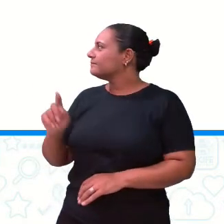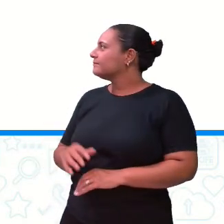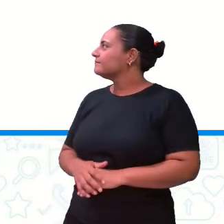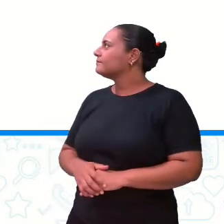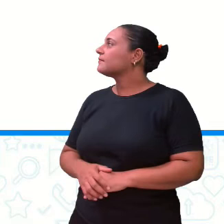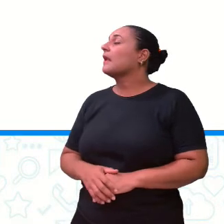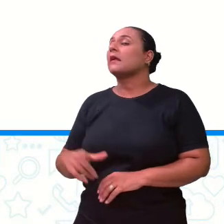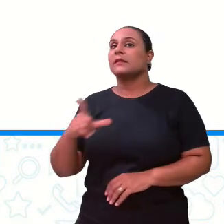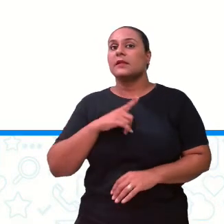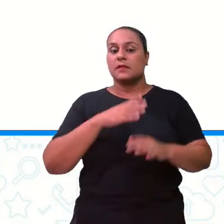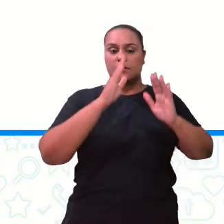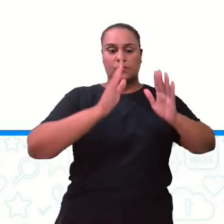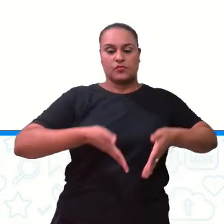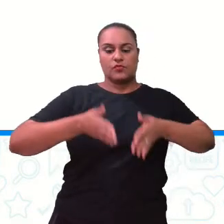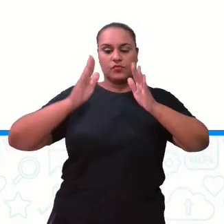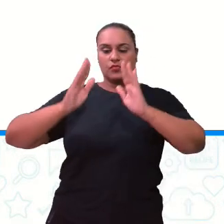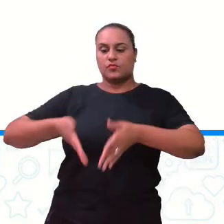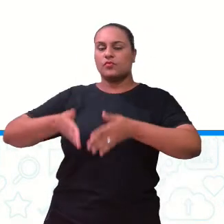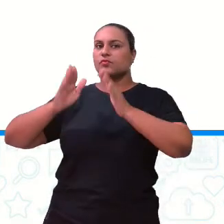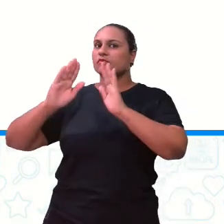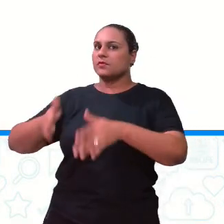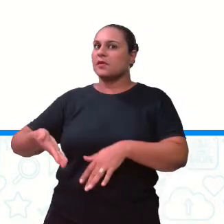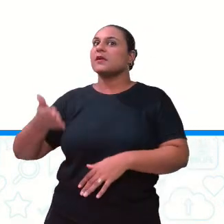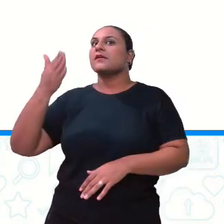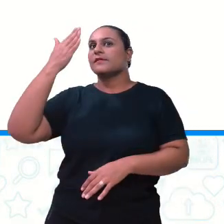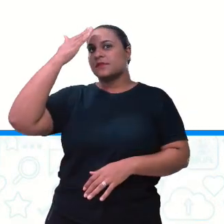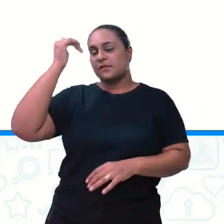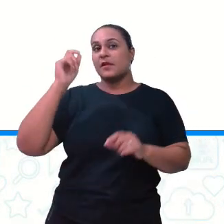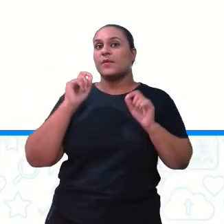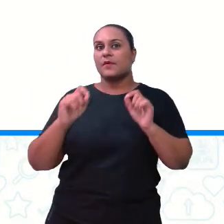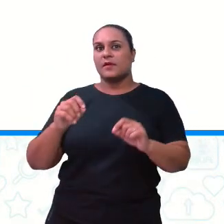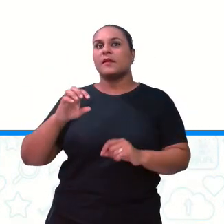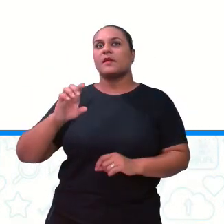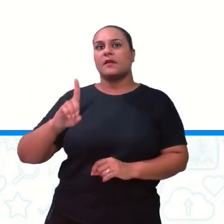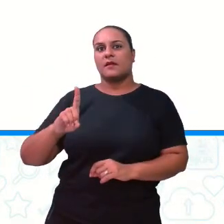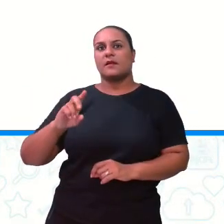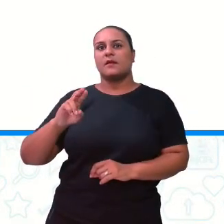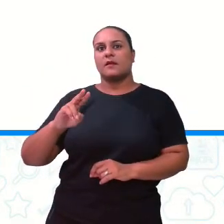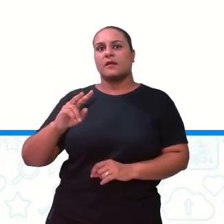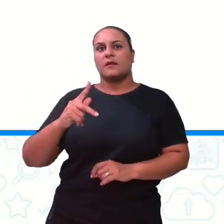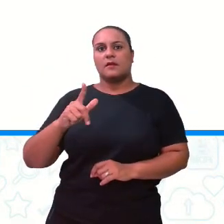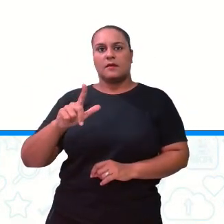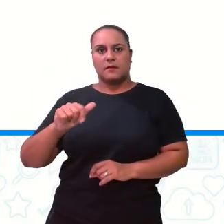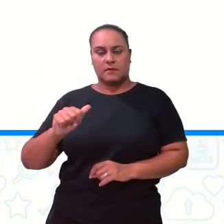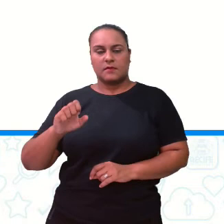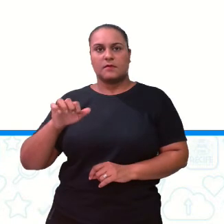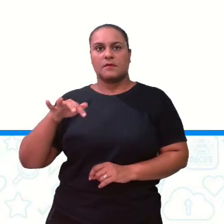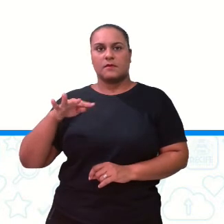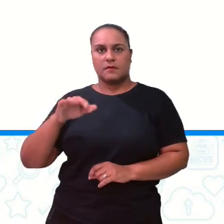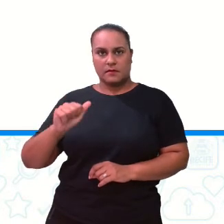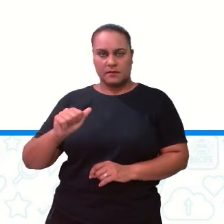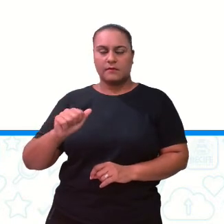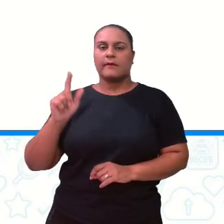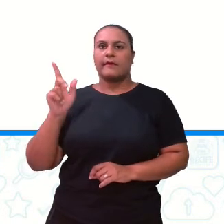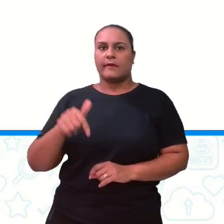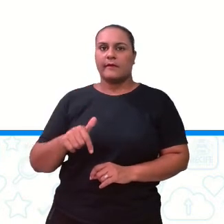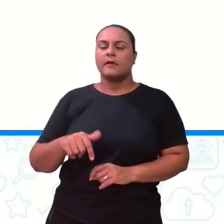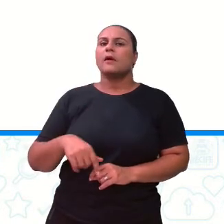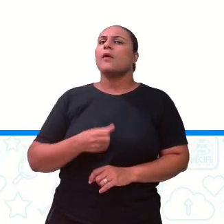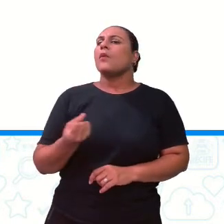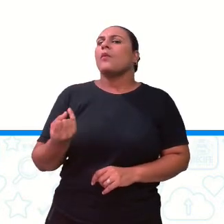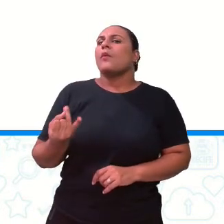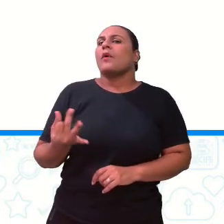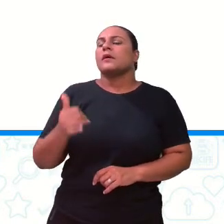tem 3 colunas, então eu já sei que essa é uma tabela de dupla entrada. Quantas meninas gostam de